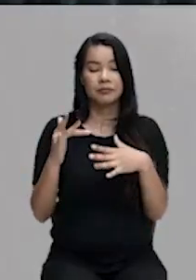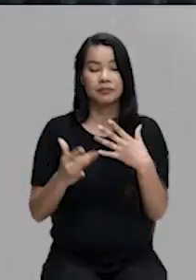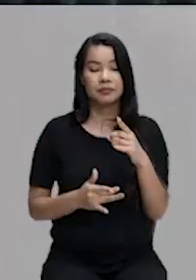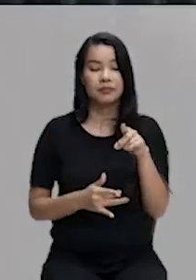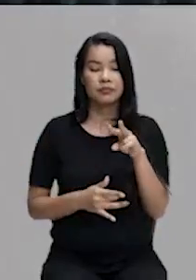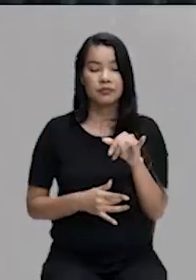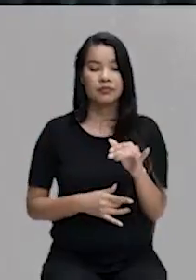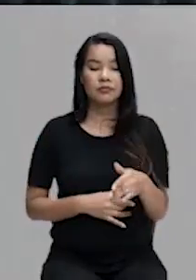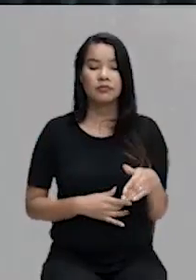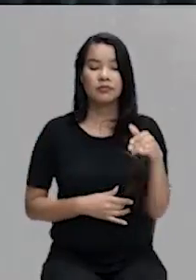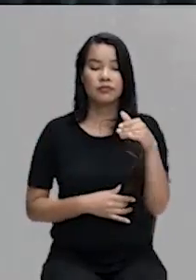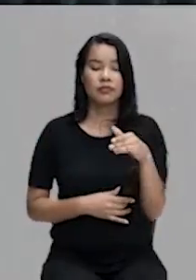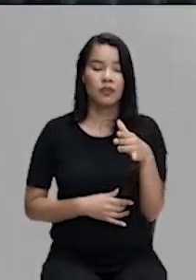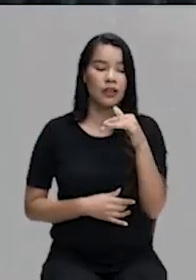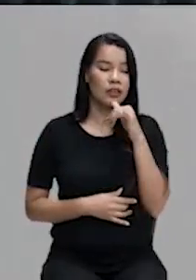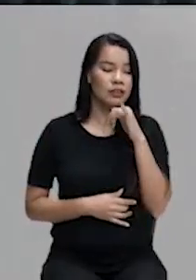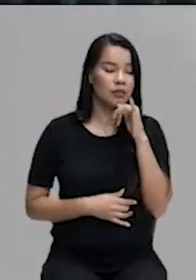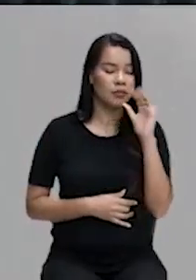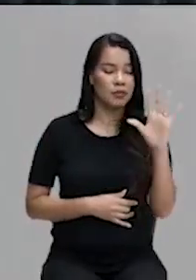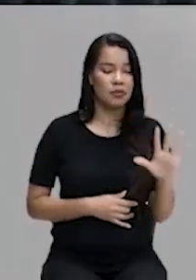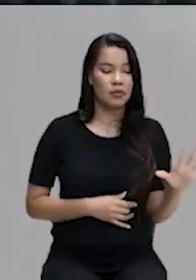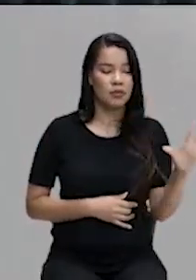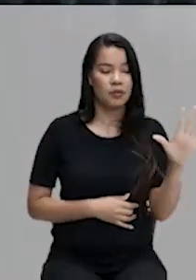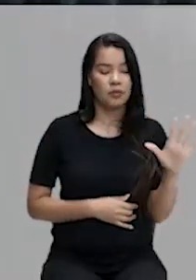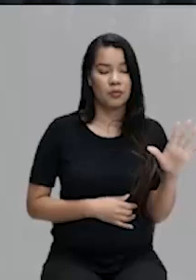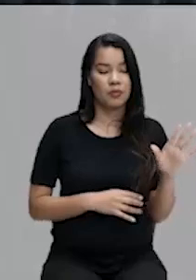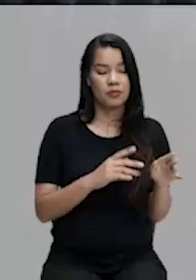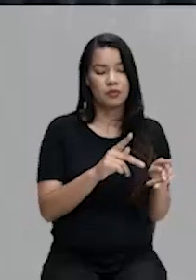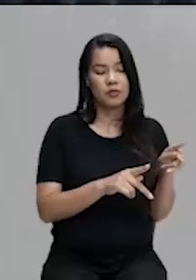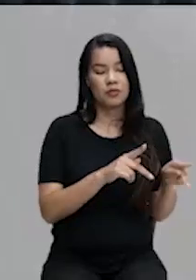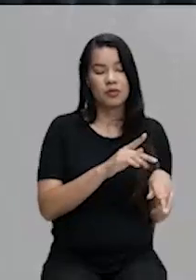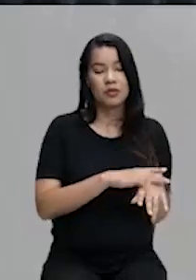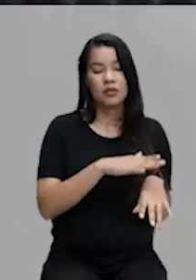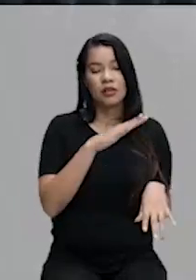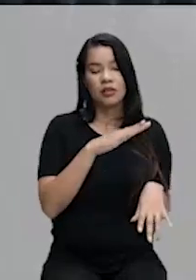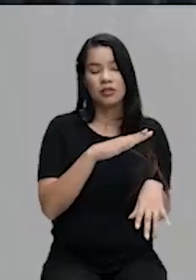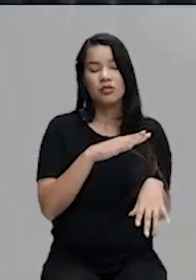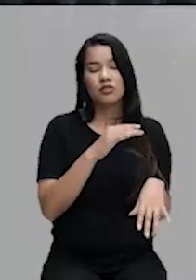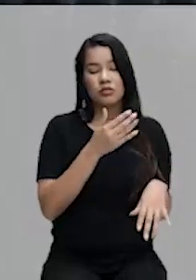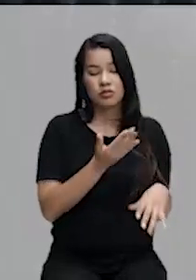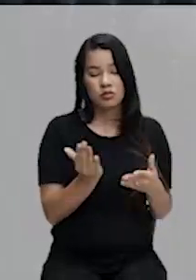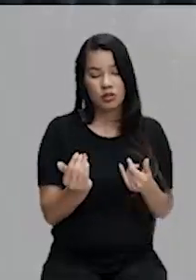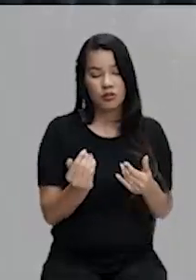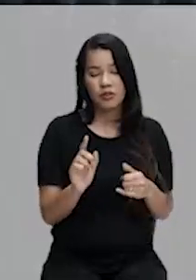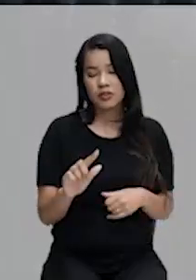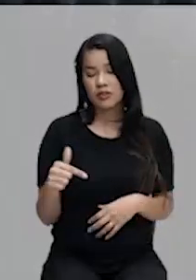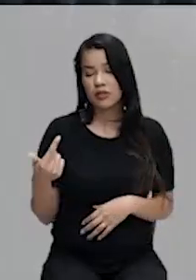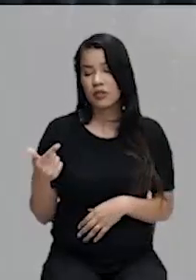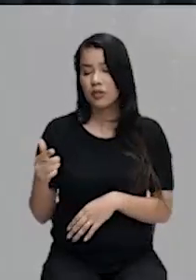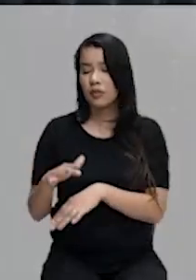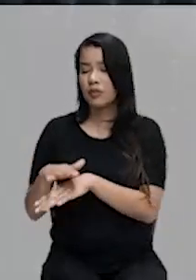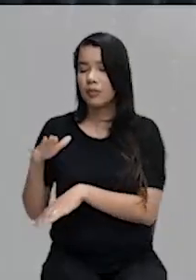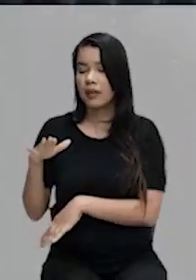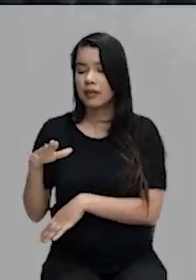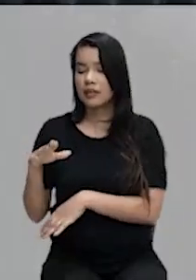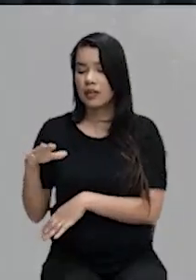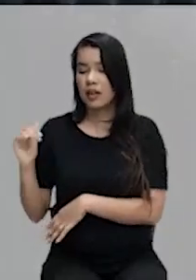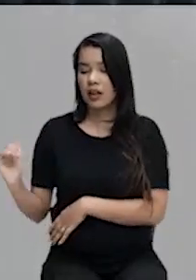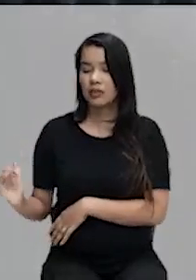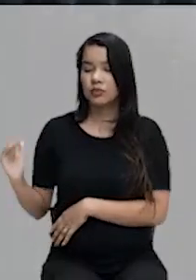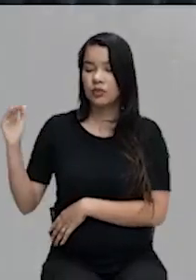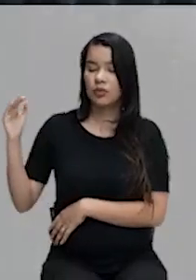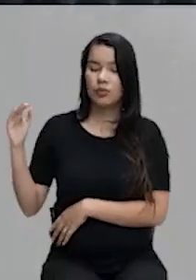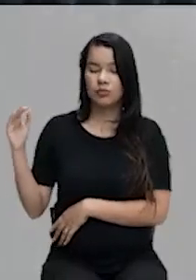redes predomina o público mais jovem, em outras redes predomina o público mais adulto, ou o que está mais interessado, voltado